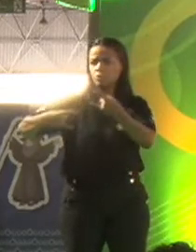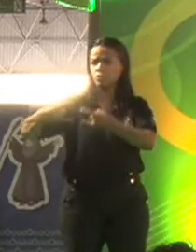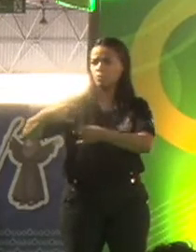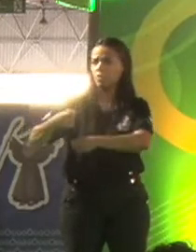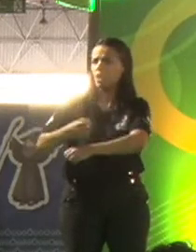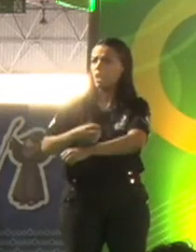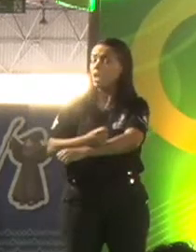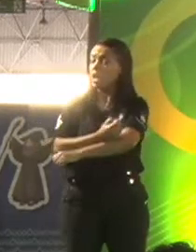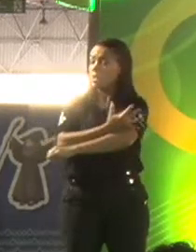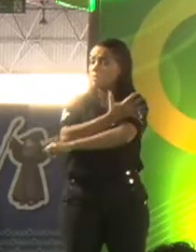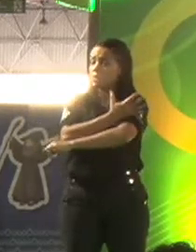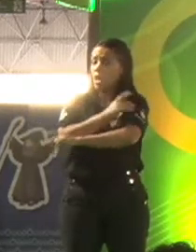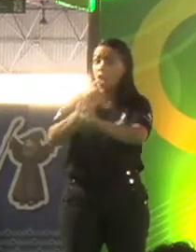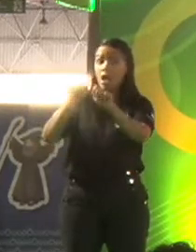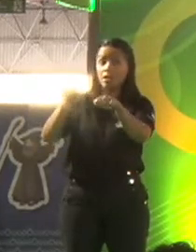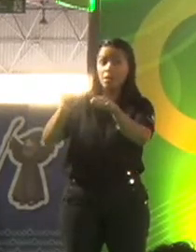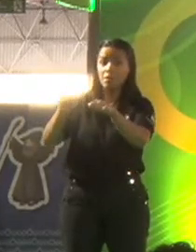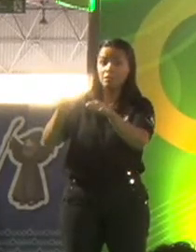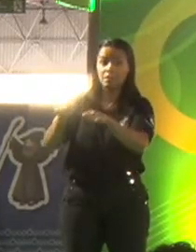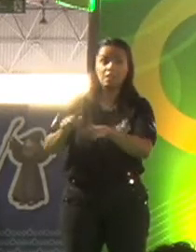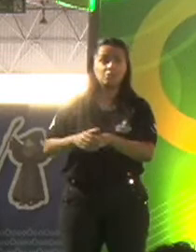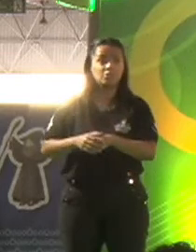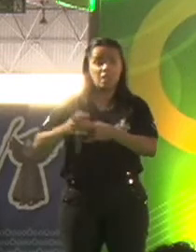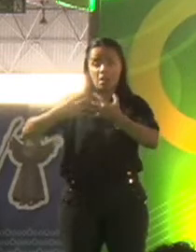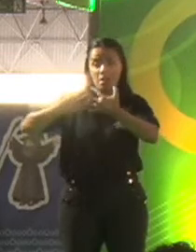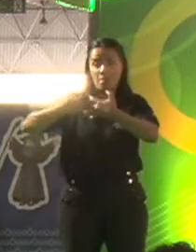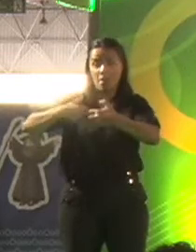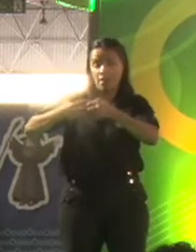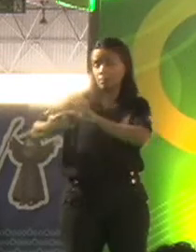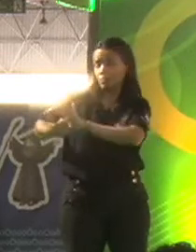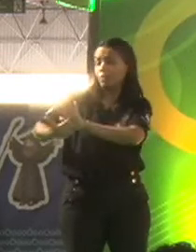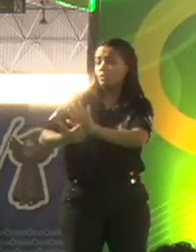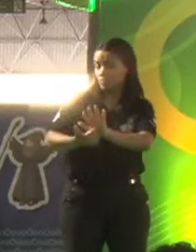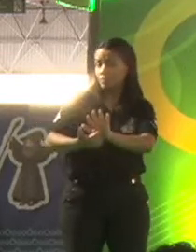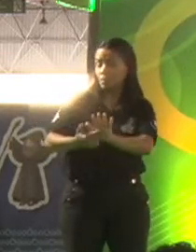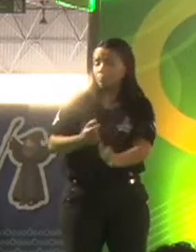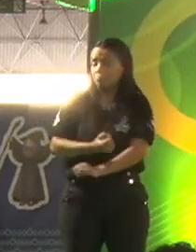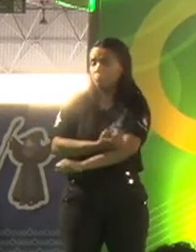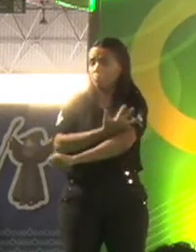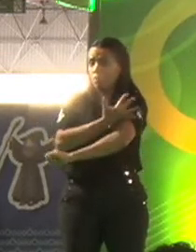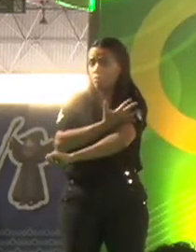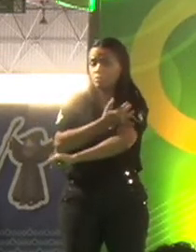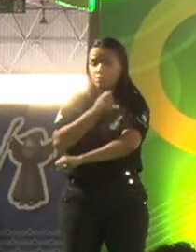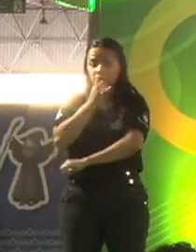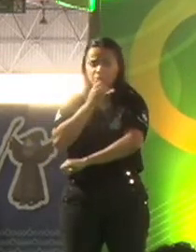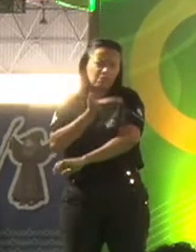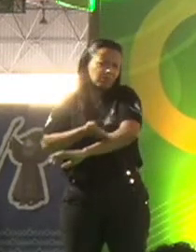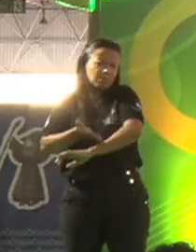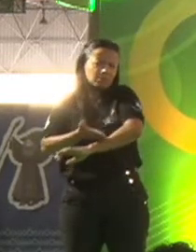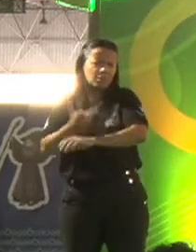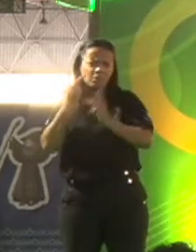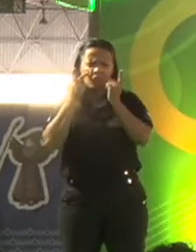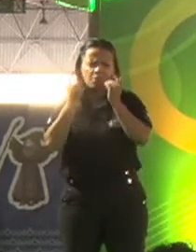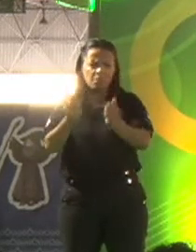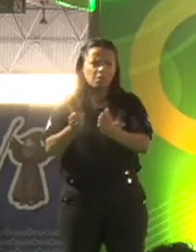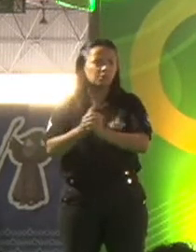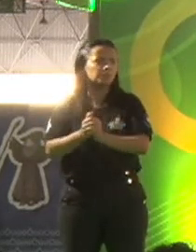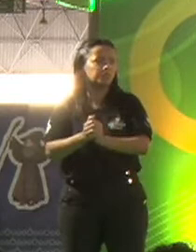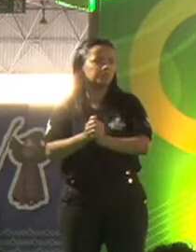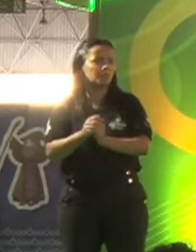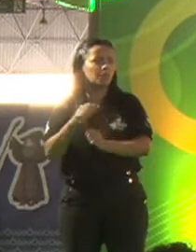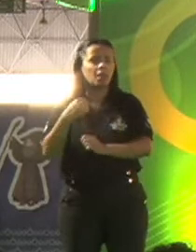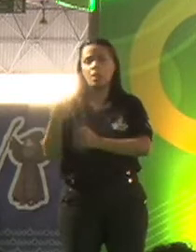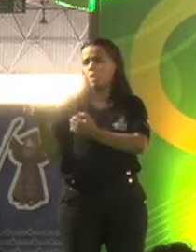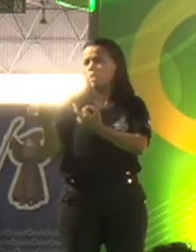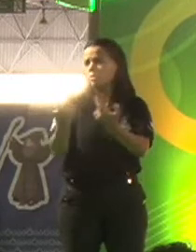desrespeito a capacidade do dispositivo de expressar emoções isso também isso pode ser de uma forma mais tradicional como a gente imagina com